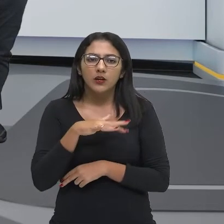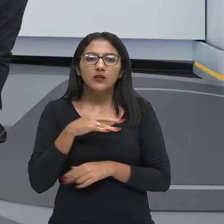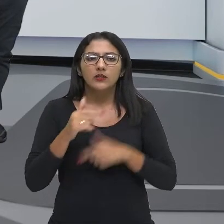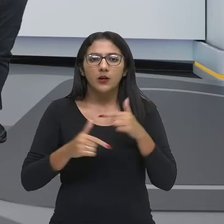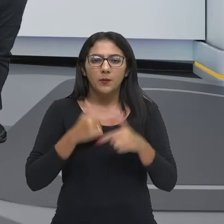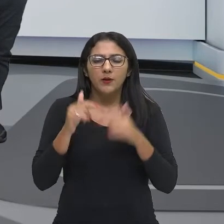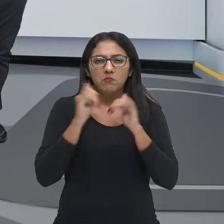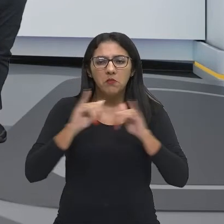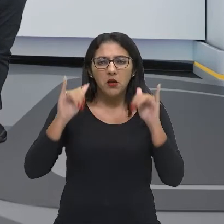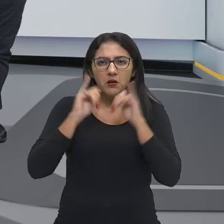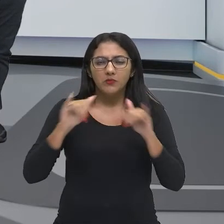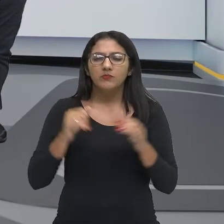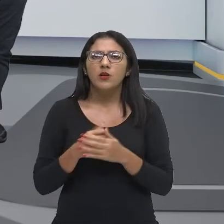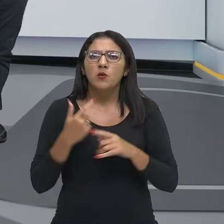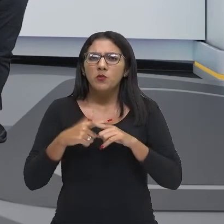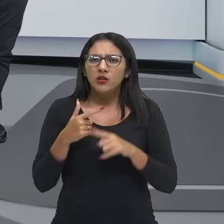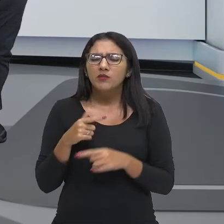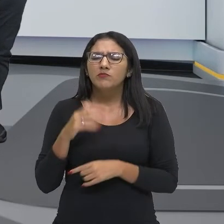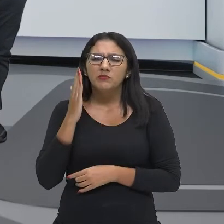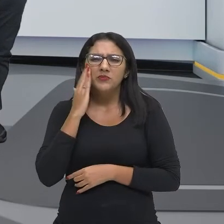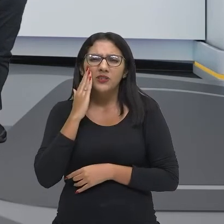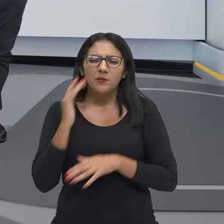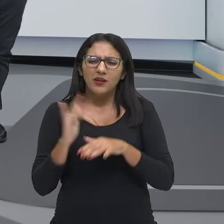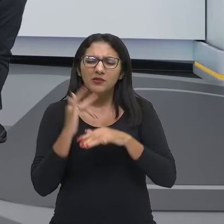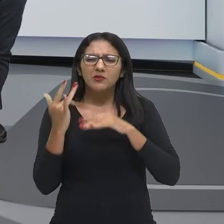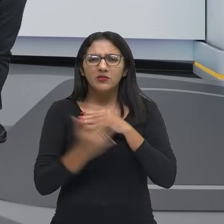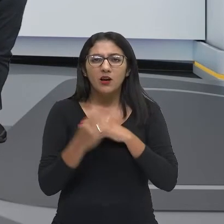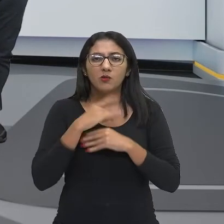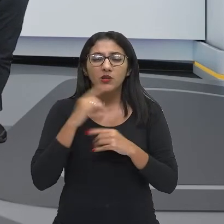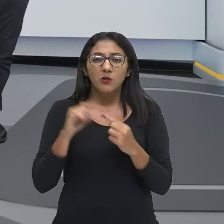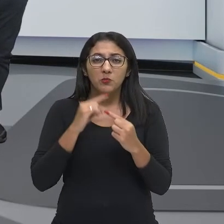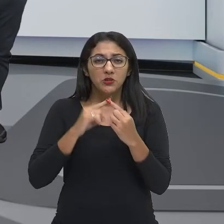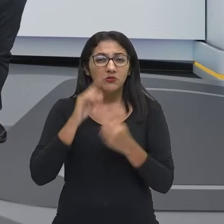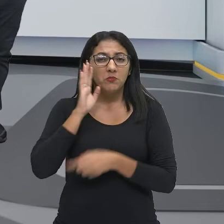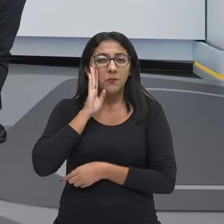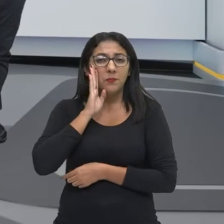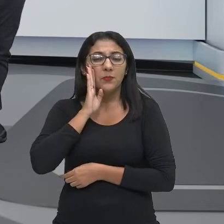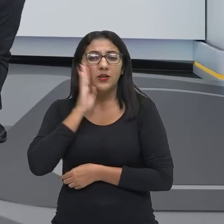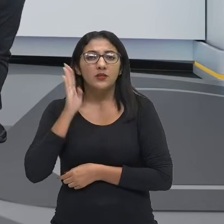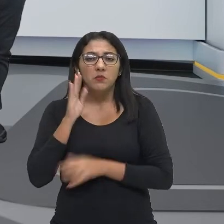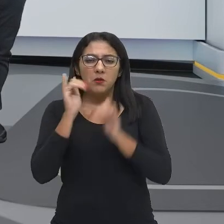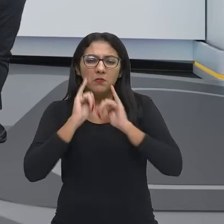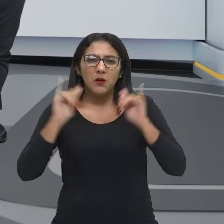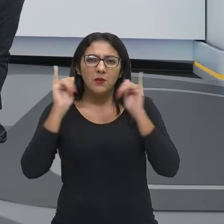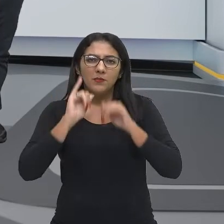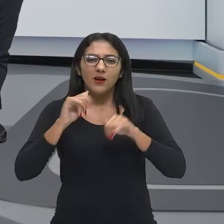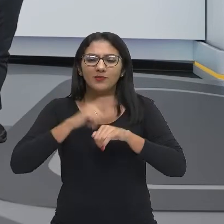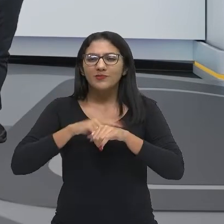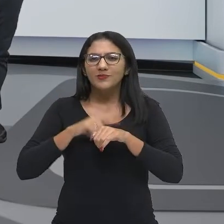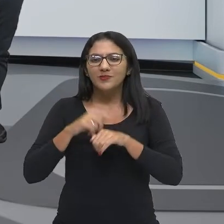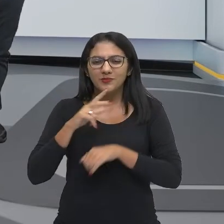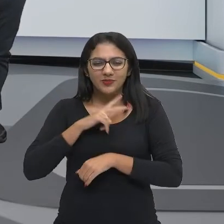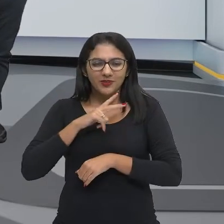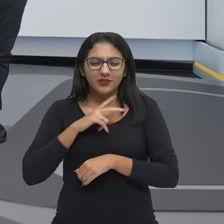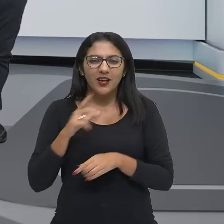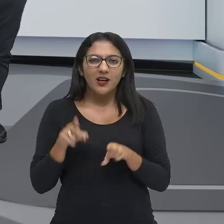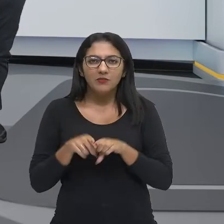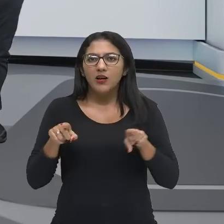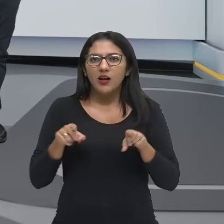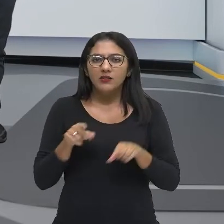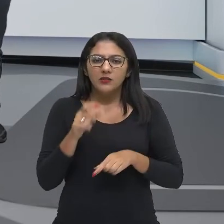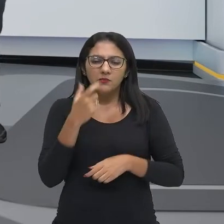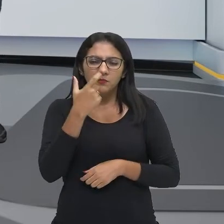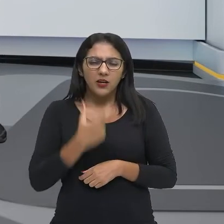que as redes sociais tenham como finalidade a publicação de seus momentos, não significa que o usuário deve